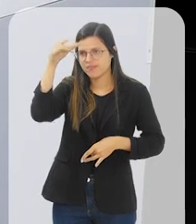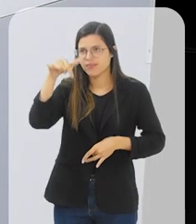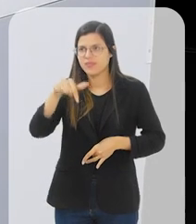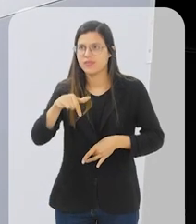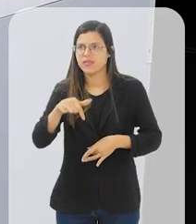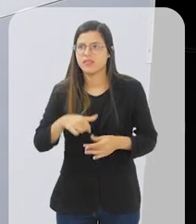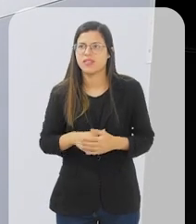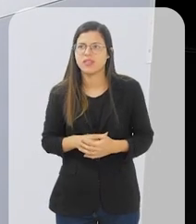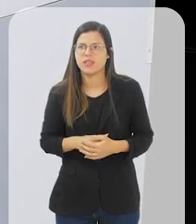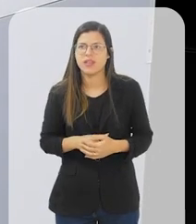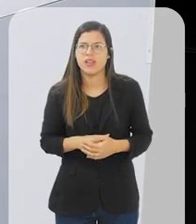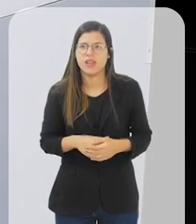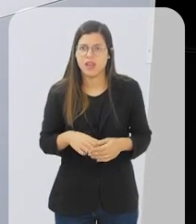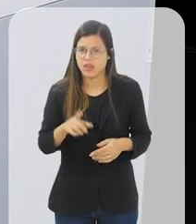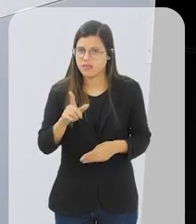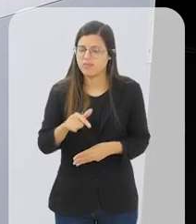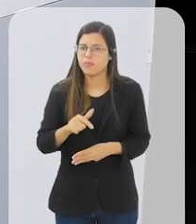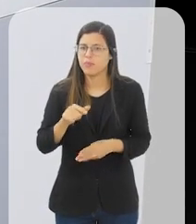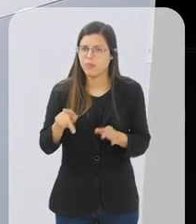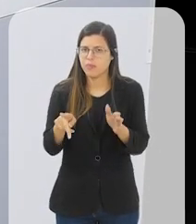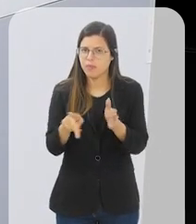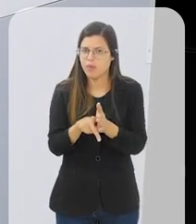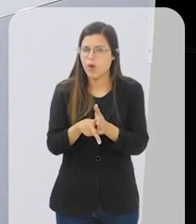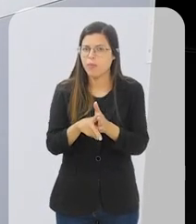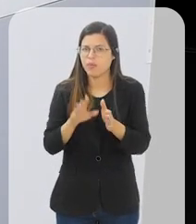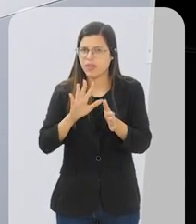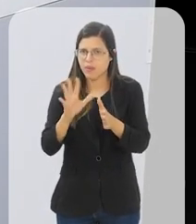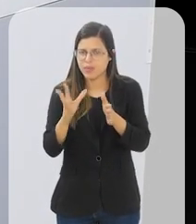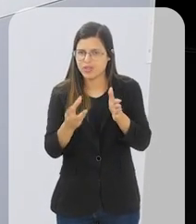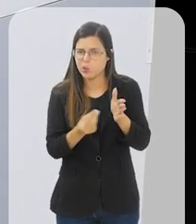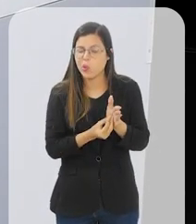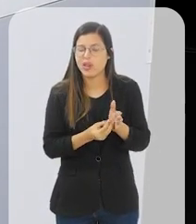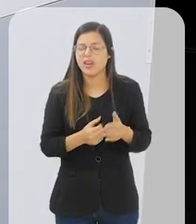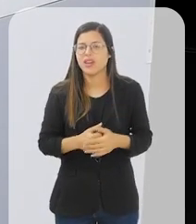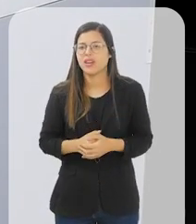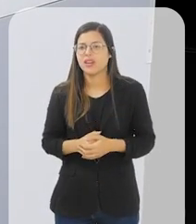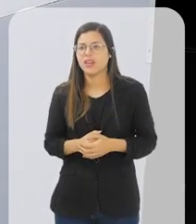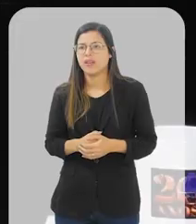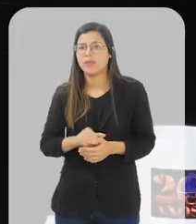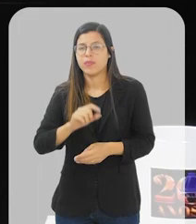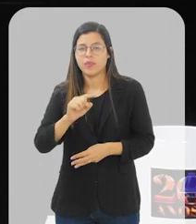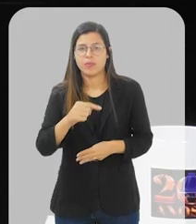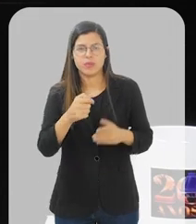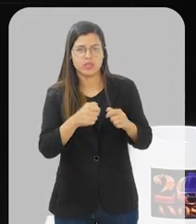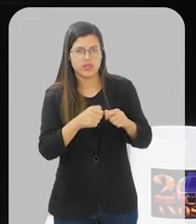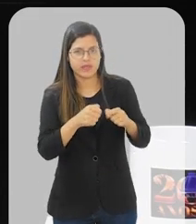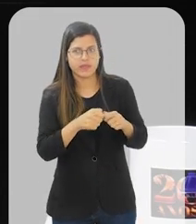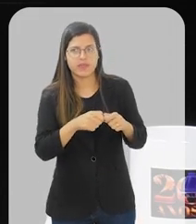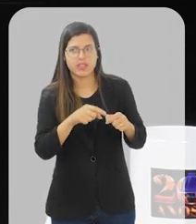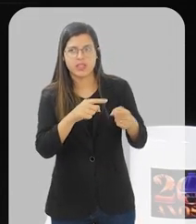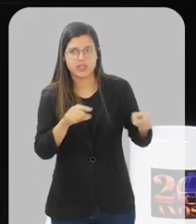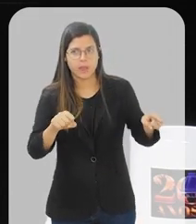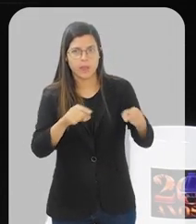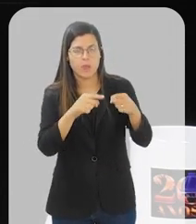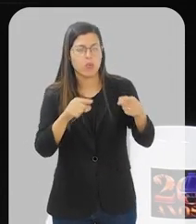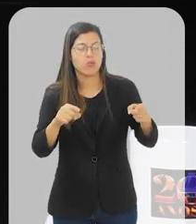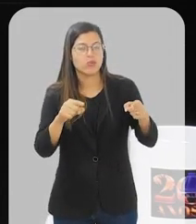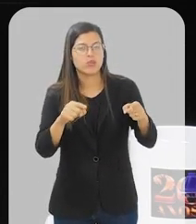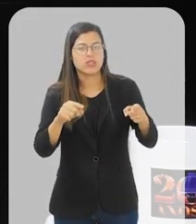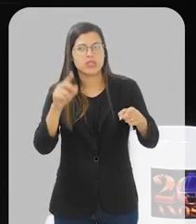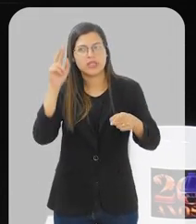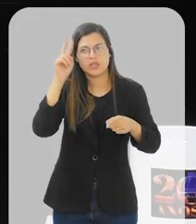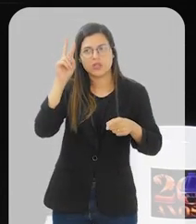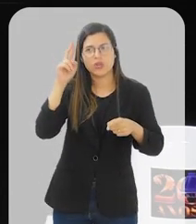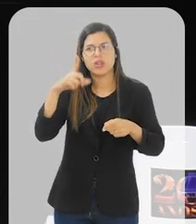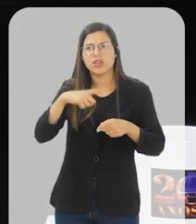Foi a invenção da Amazônia, né? Invenção da Amazônia. E depois que você fez esse enredo, eu vim de Matinta Pereira, teve Matinta Pereira, inclusive,